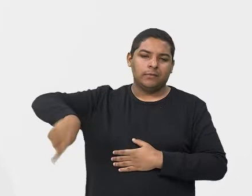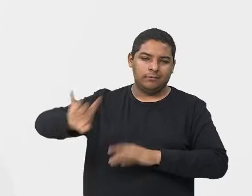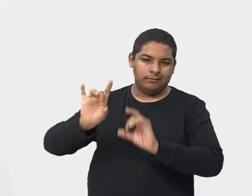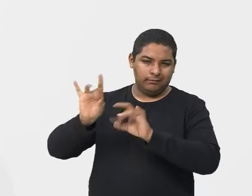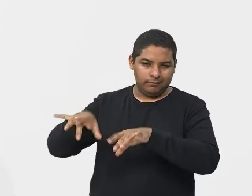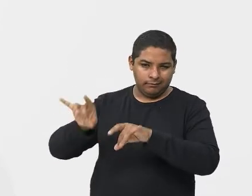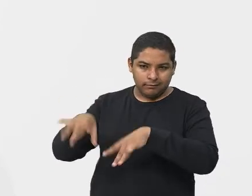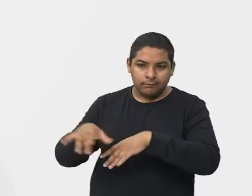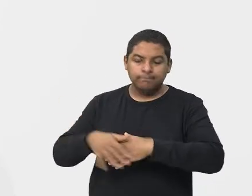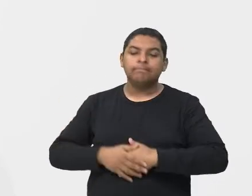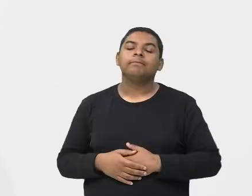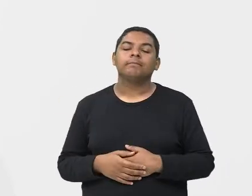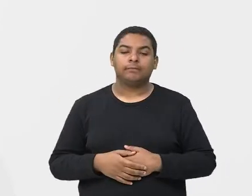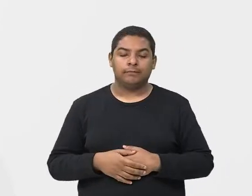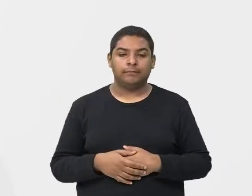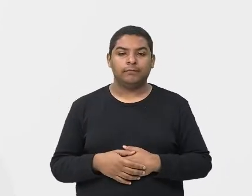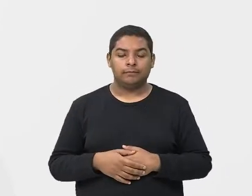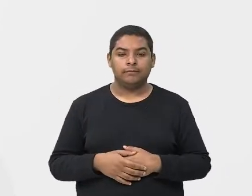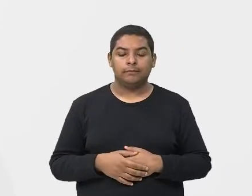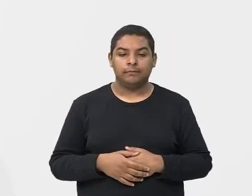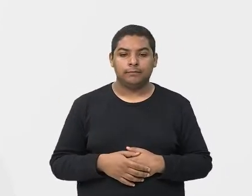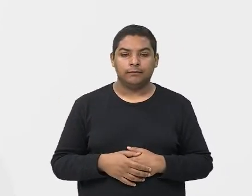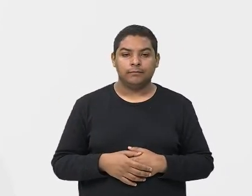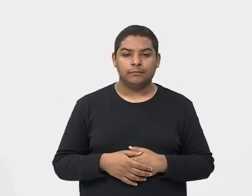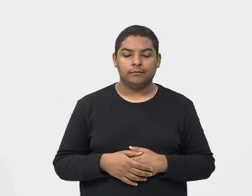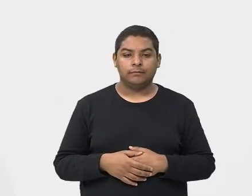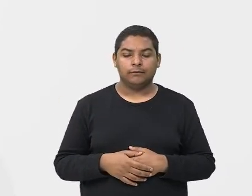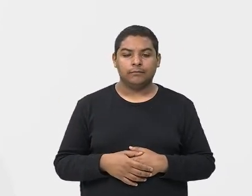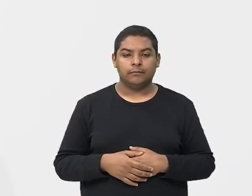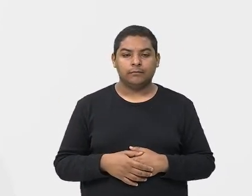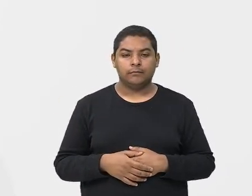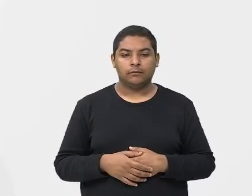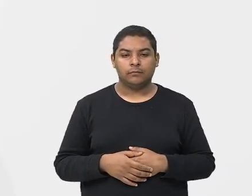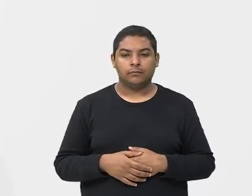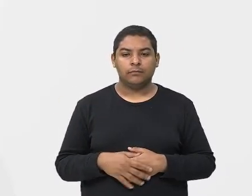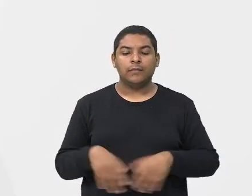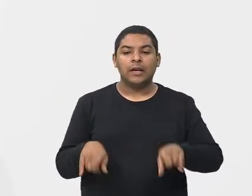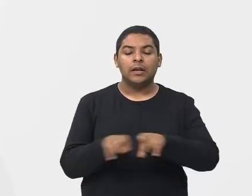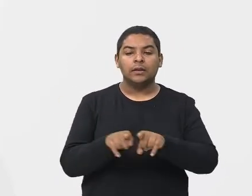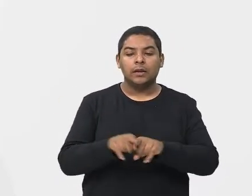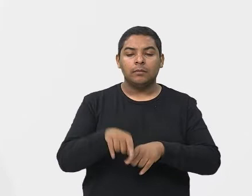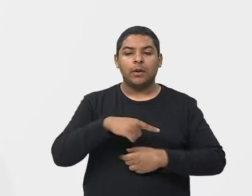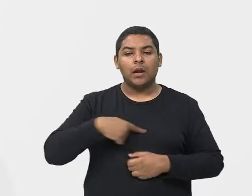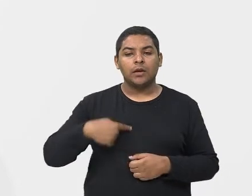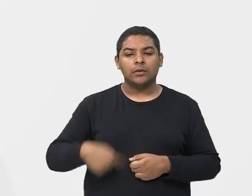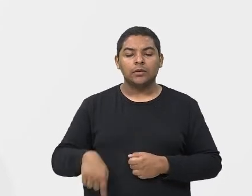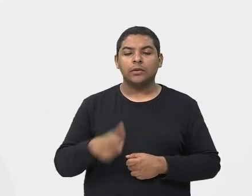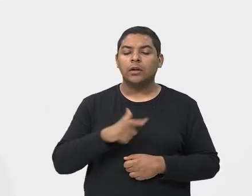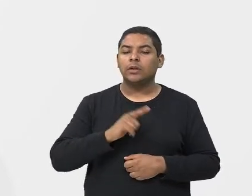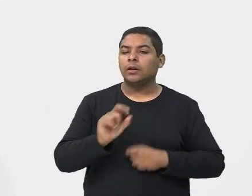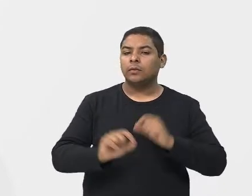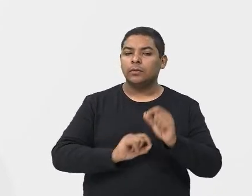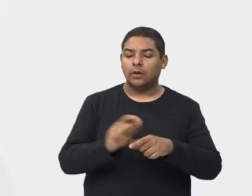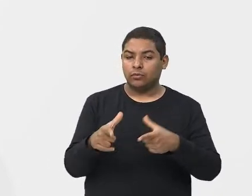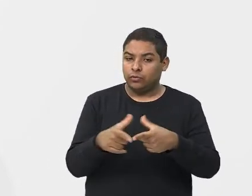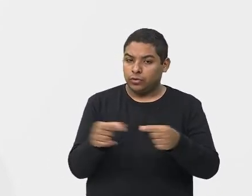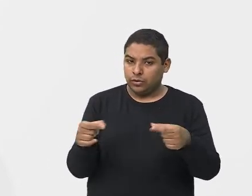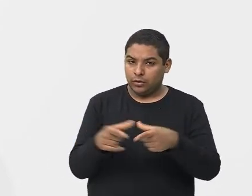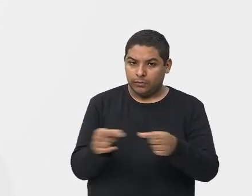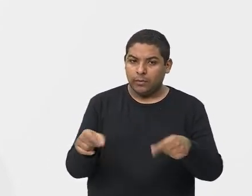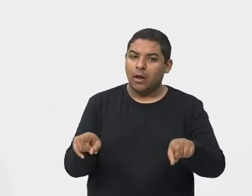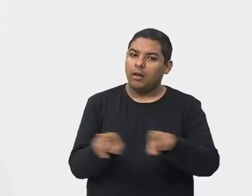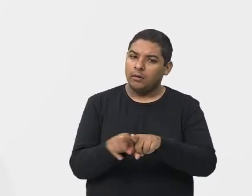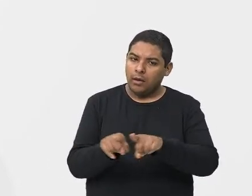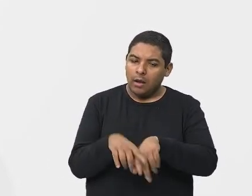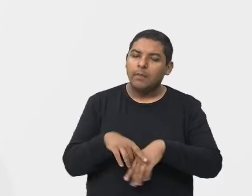estar relacionado à Austrália, muito ligado à Austrália. Além da China, também aí o Japão acaba